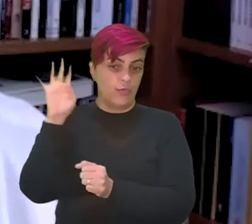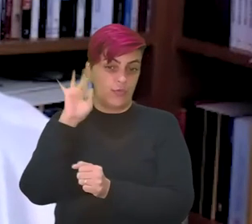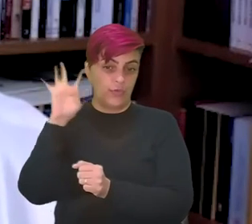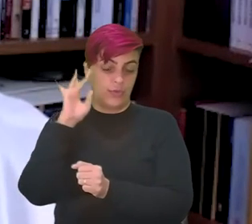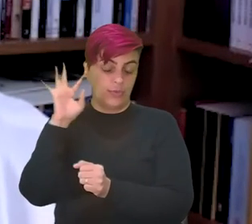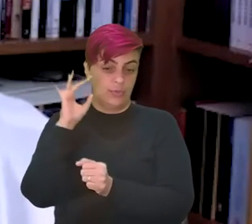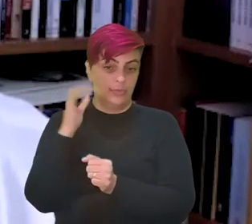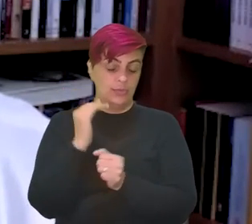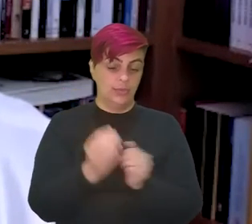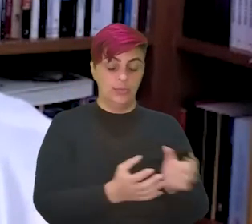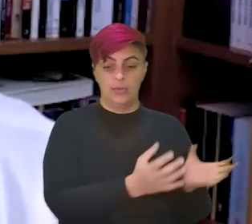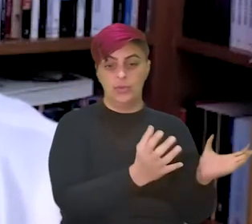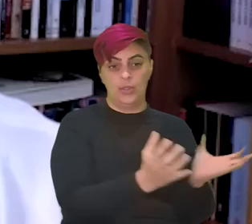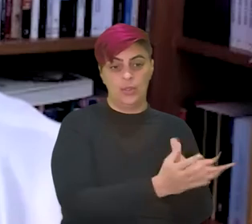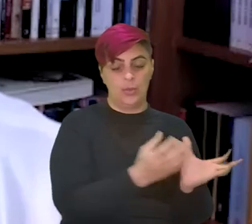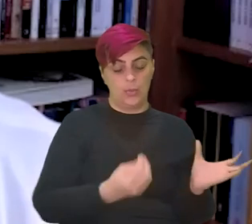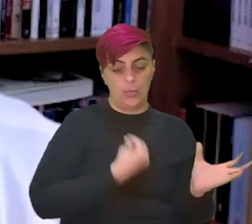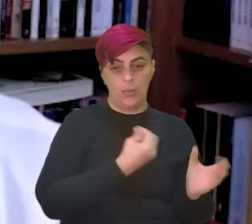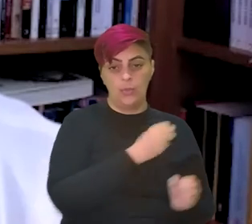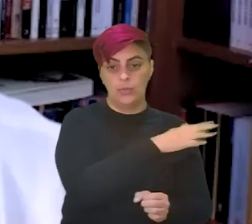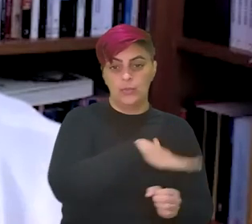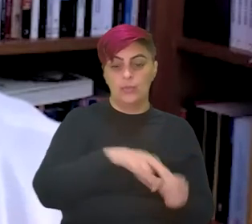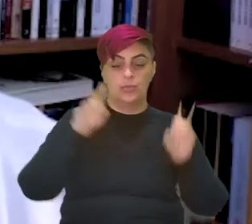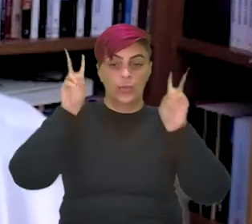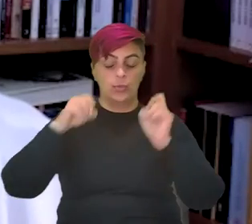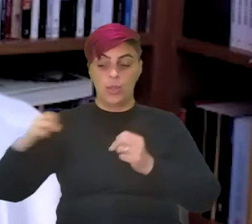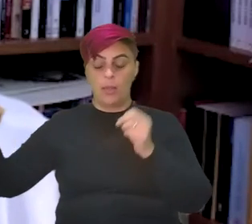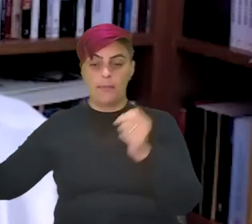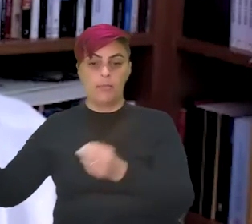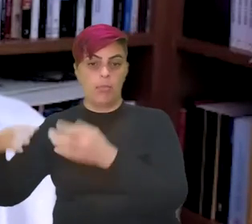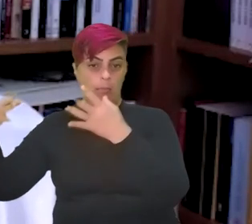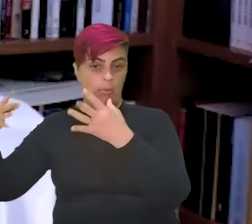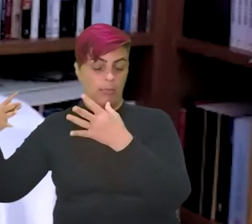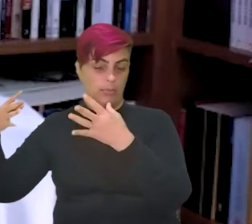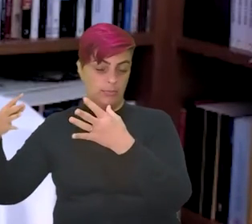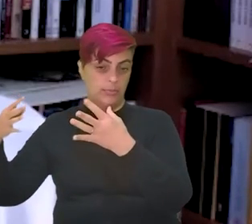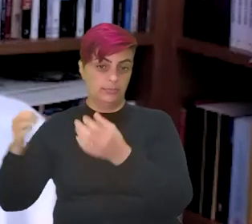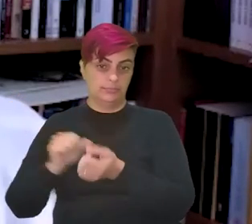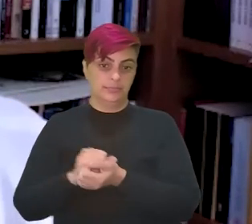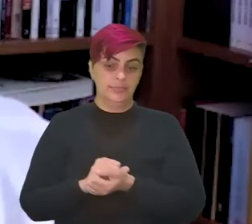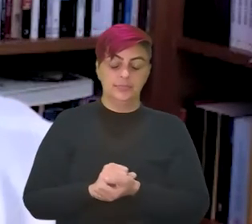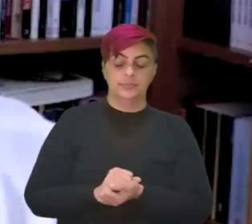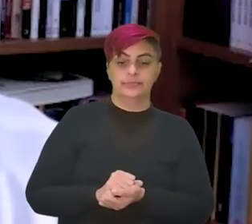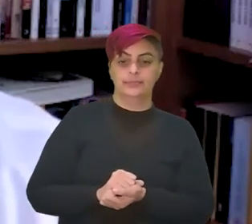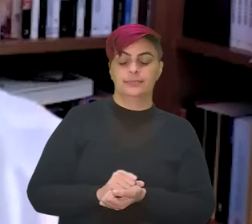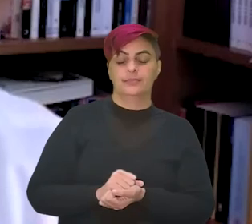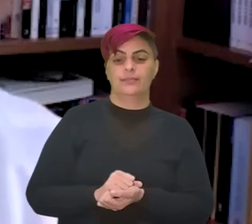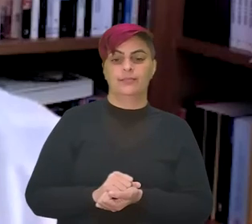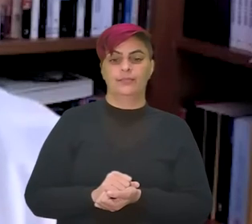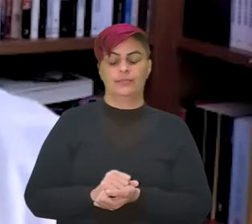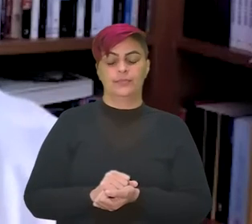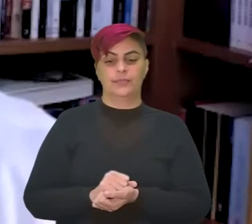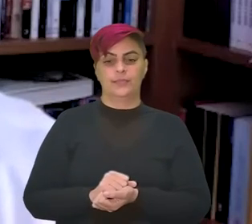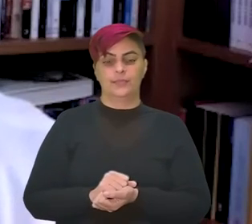uma teoria nativa, né, da magia e dos trobriandeses, né?